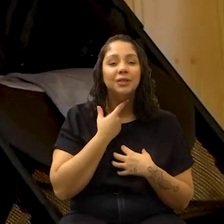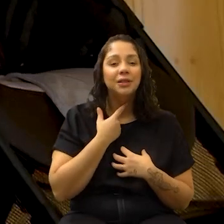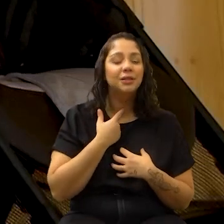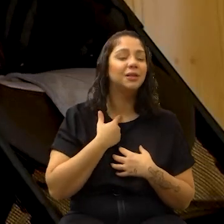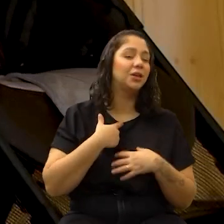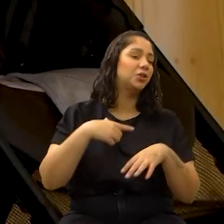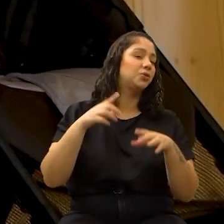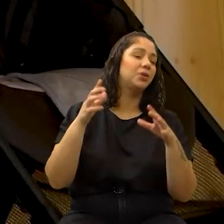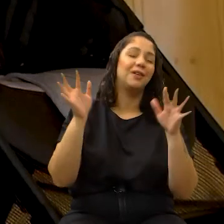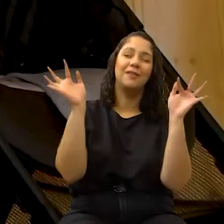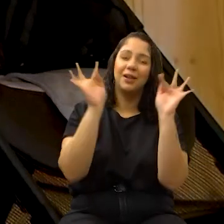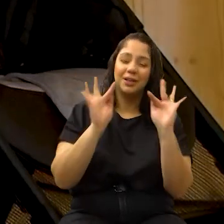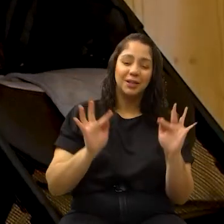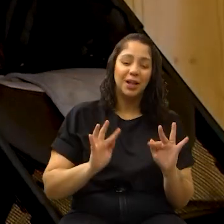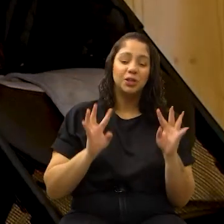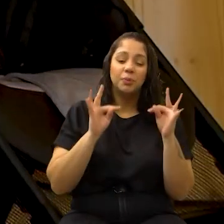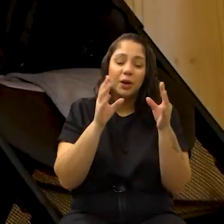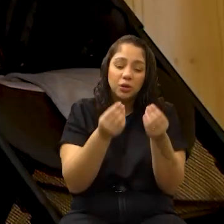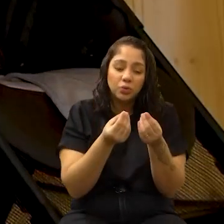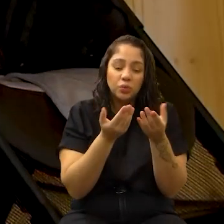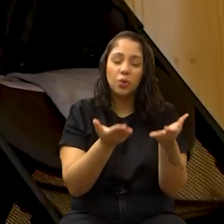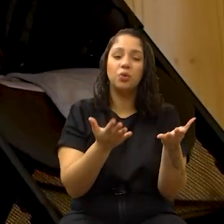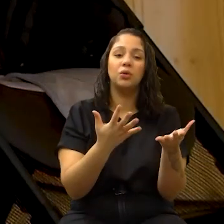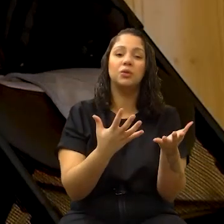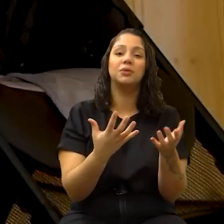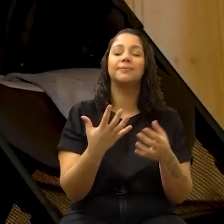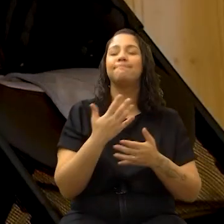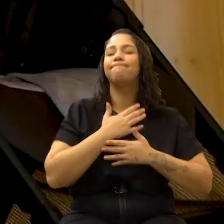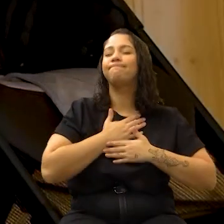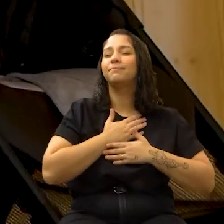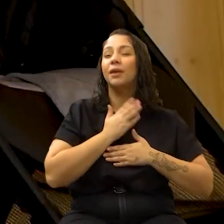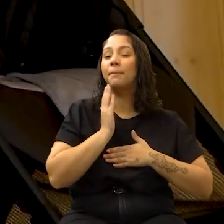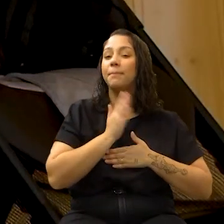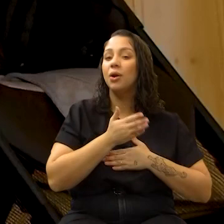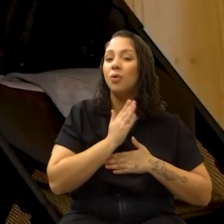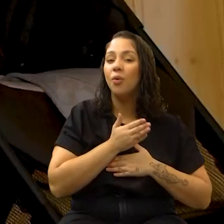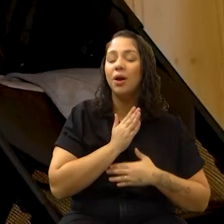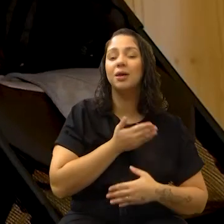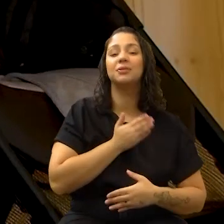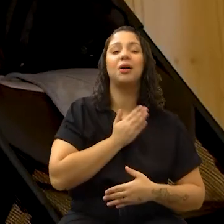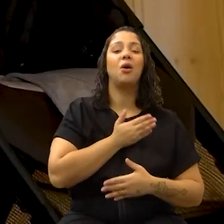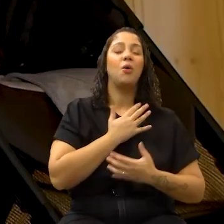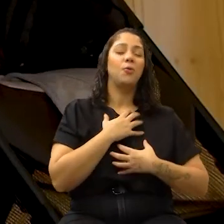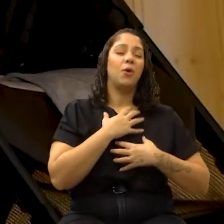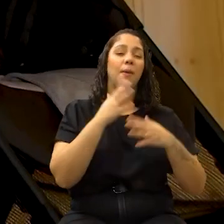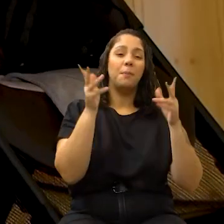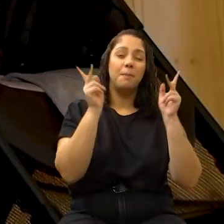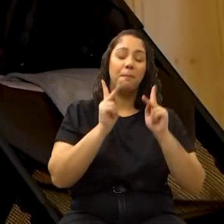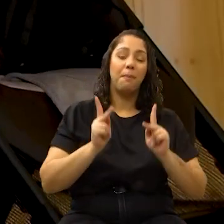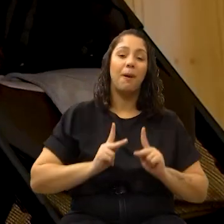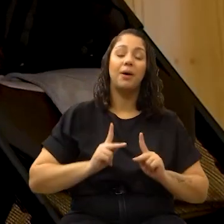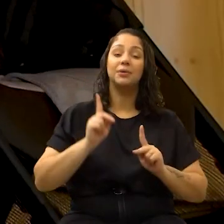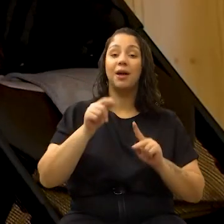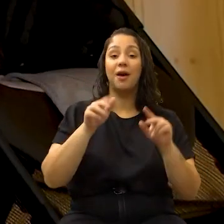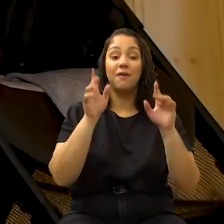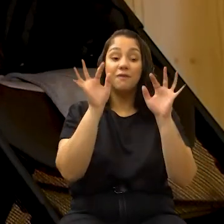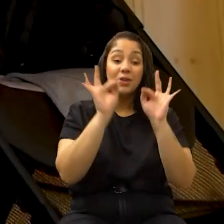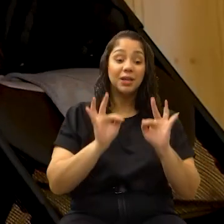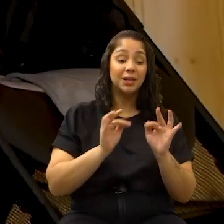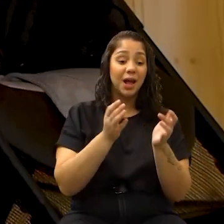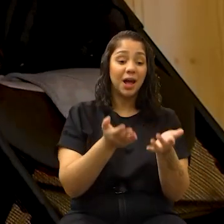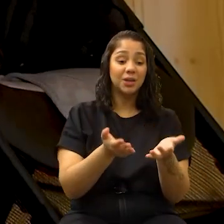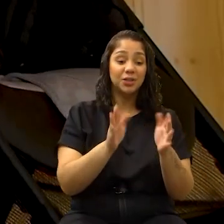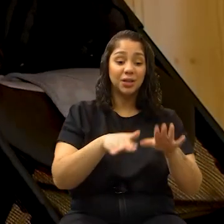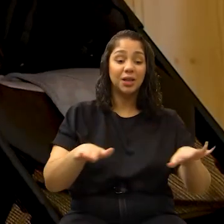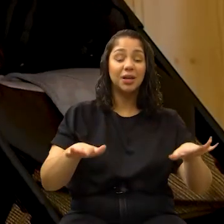desejo toda a felicidade para todos eles, né? Meu coração está em prece pela felicidade deles. O nosso